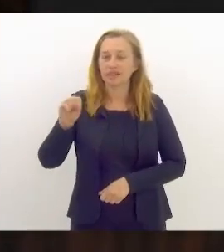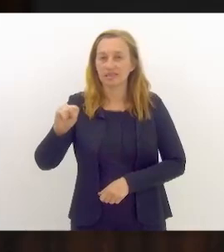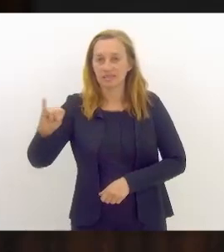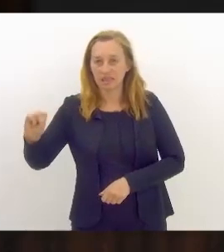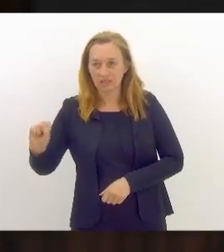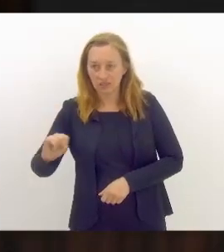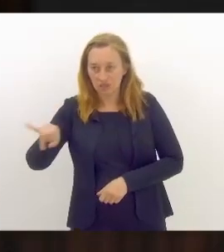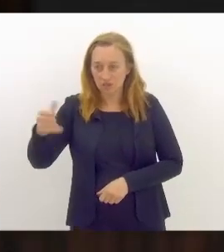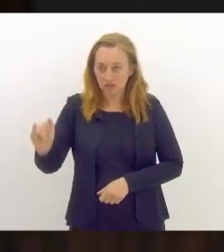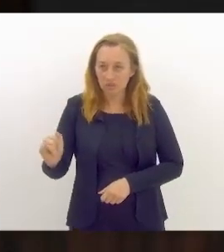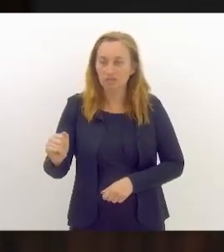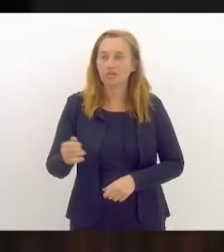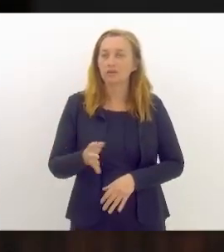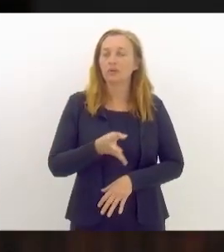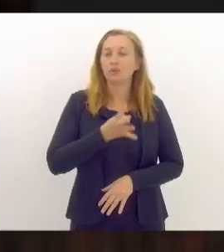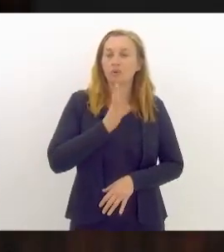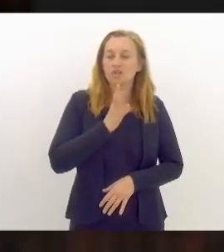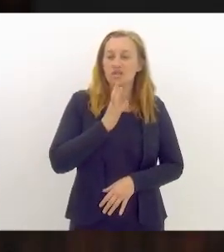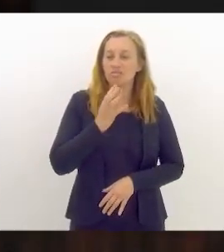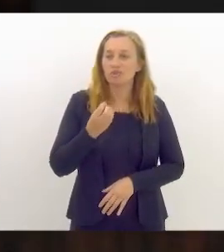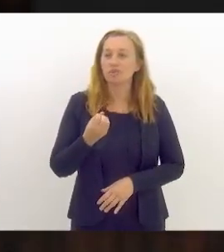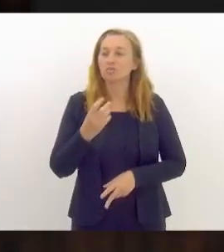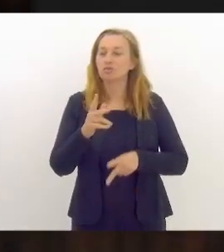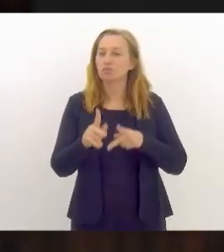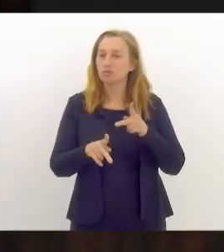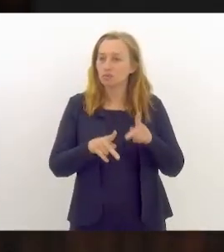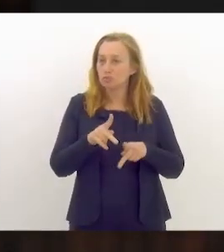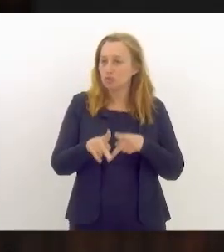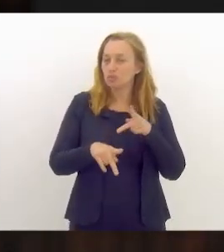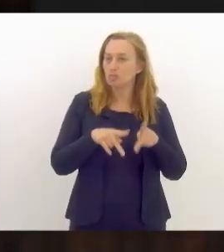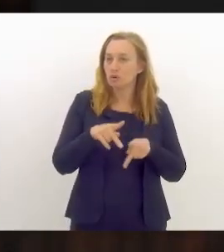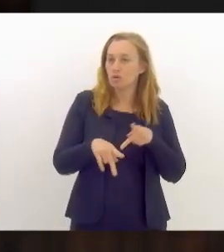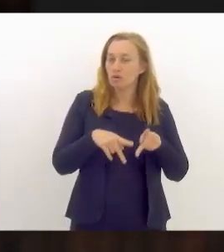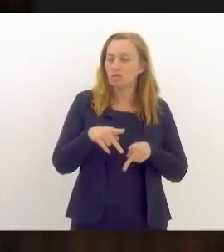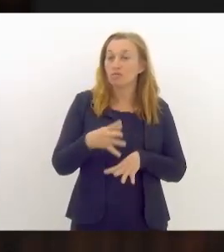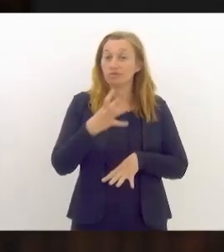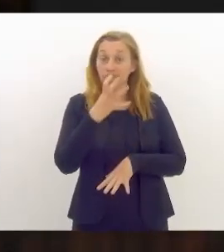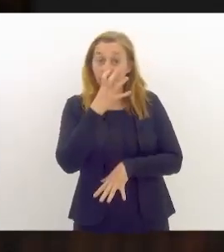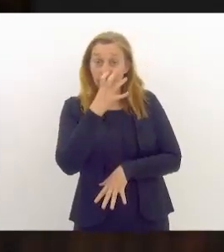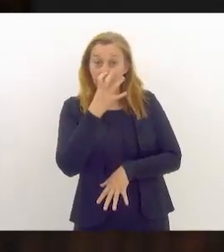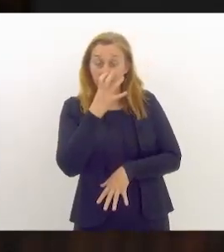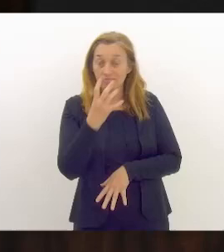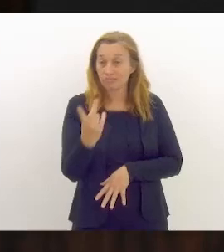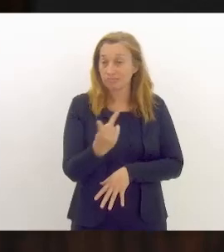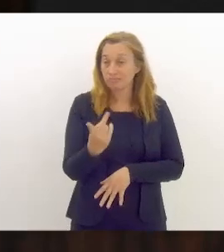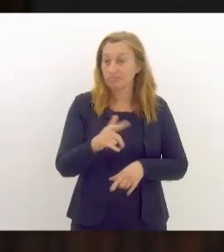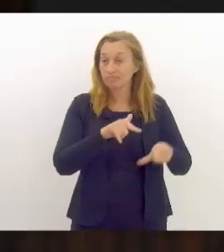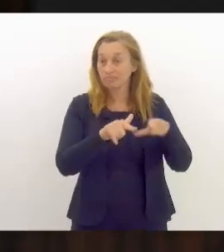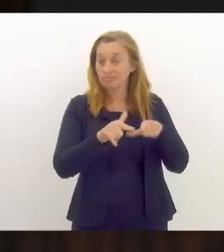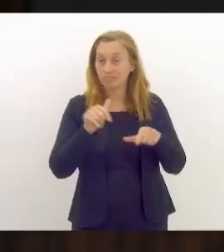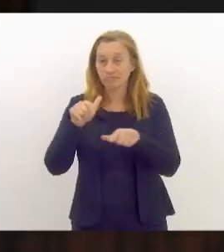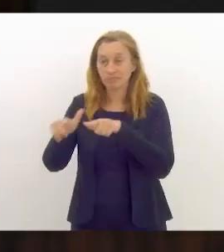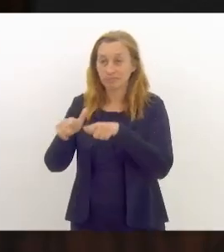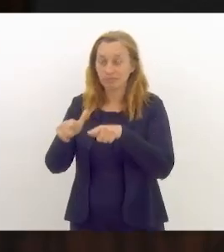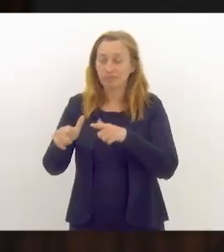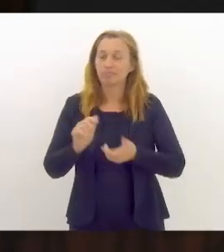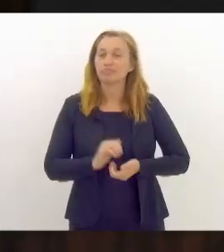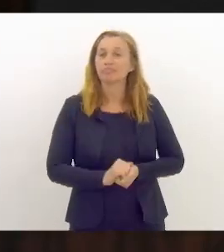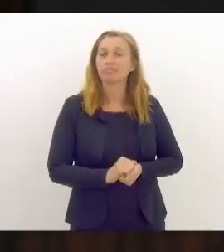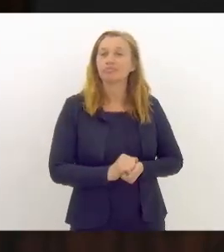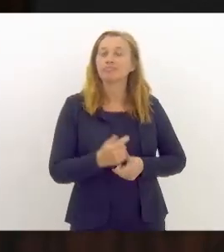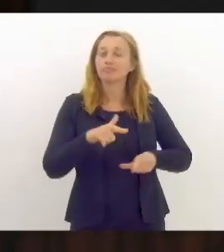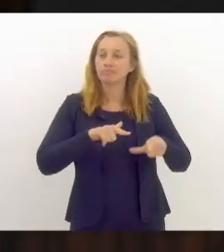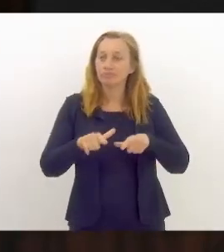esse é o merecido reconhecimento público admirável trajetória de ambos E acima de tudo pelos relevantes